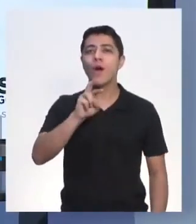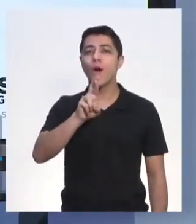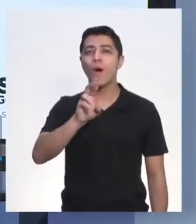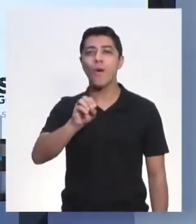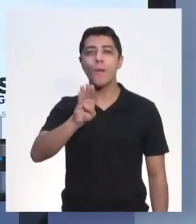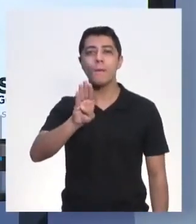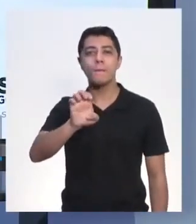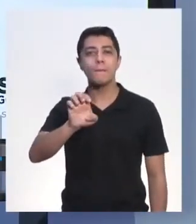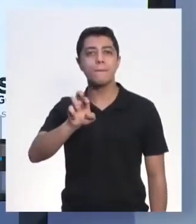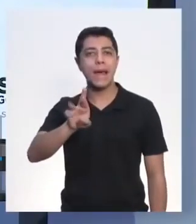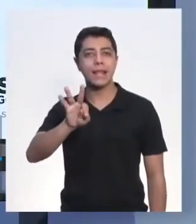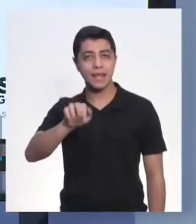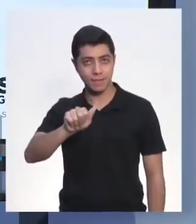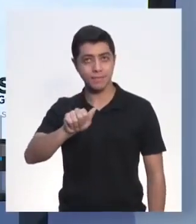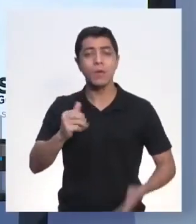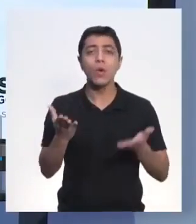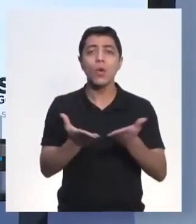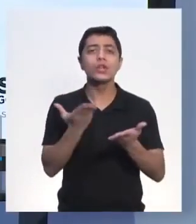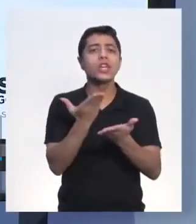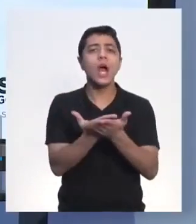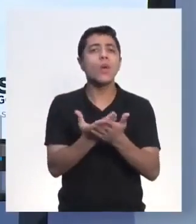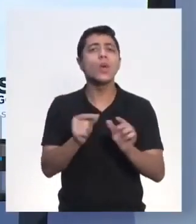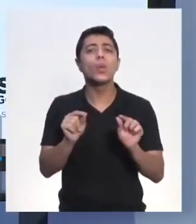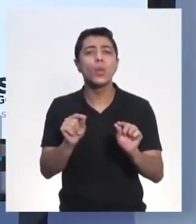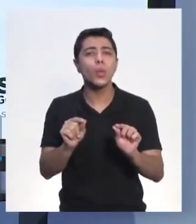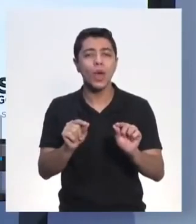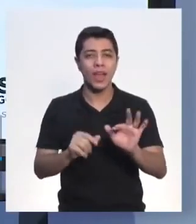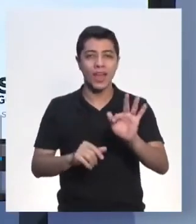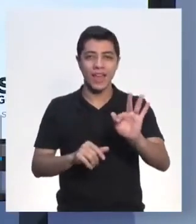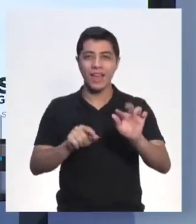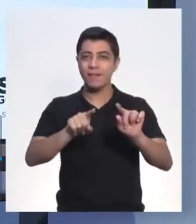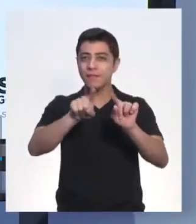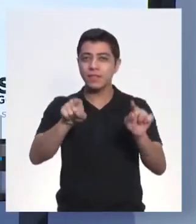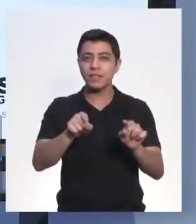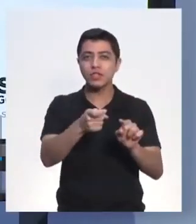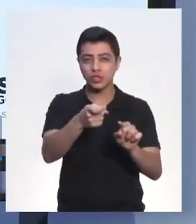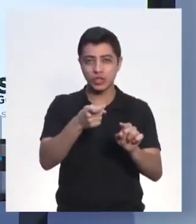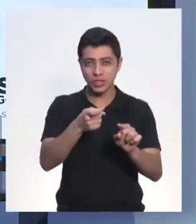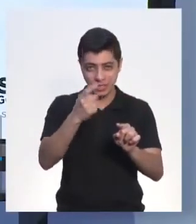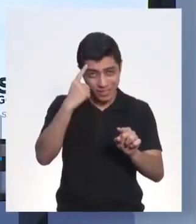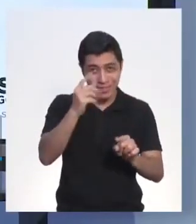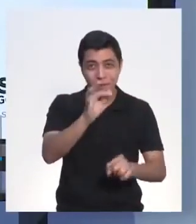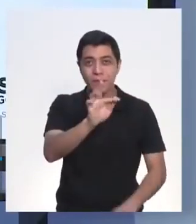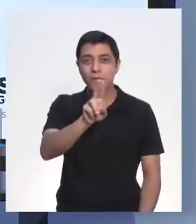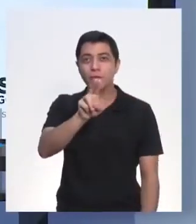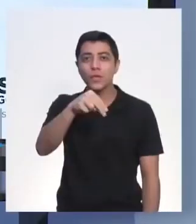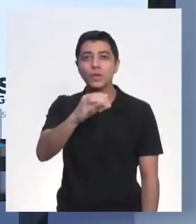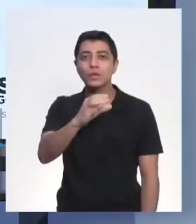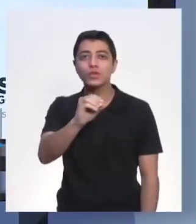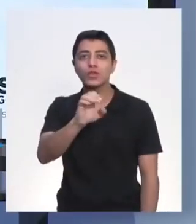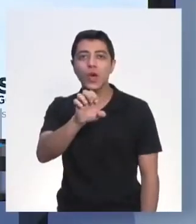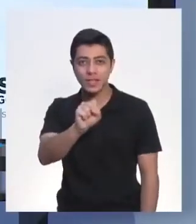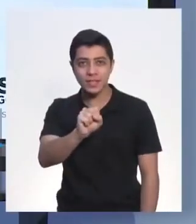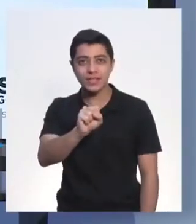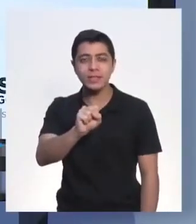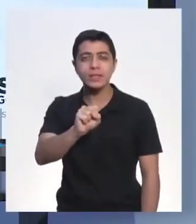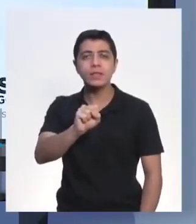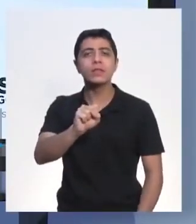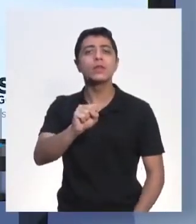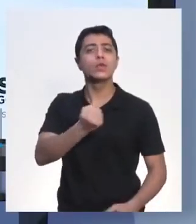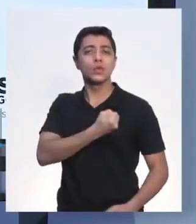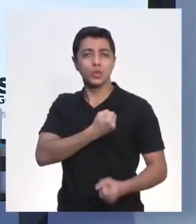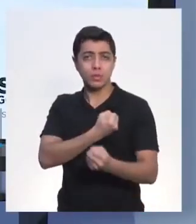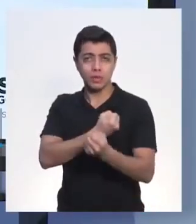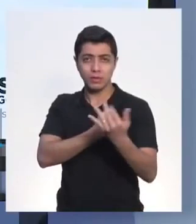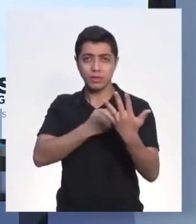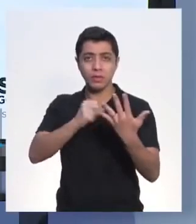nossa aula é sobre funções exponenciais. Isso mesmo, a gente vai retomar um assunto que vocês viram lá na primeira série do ensino